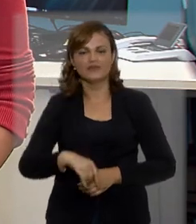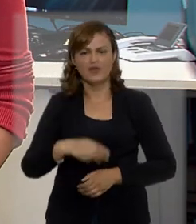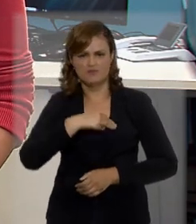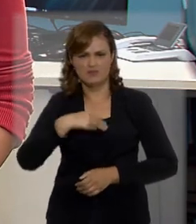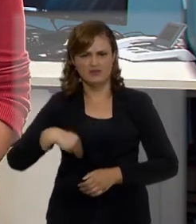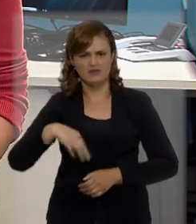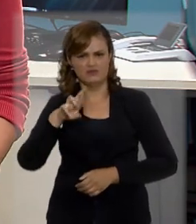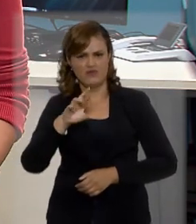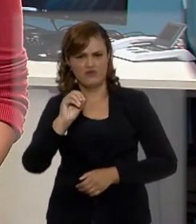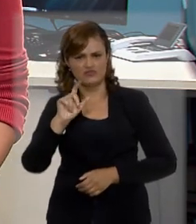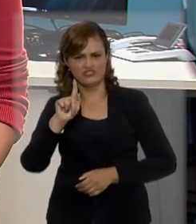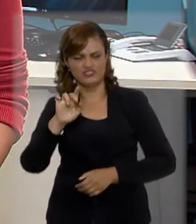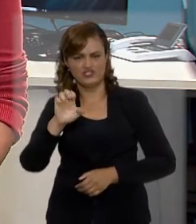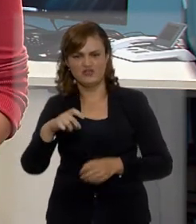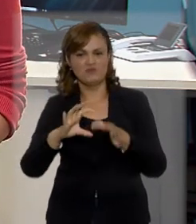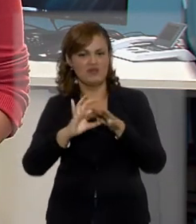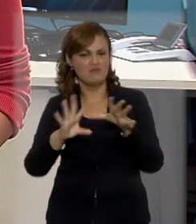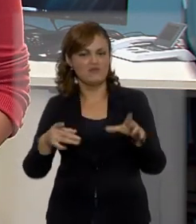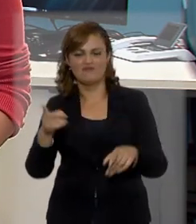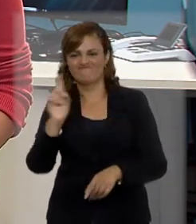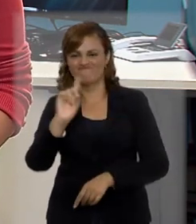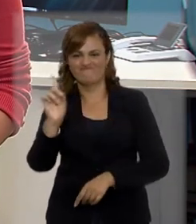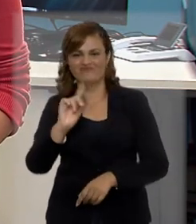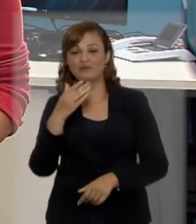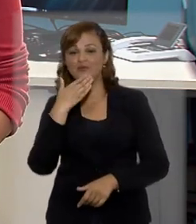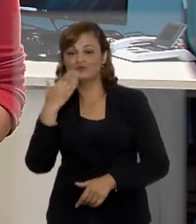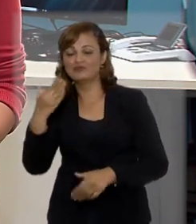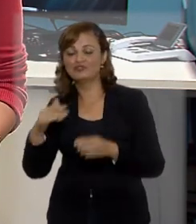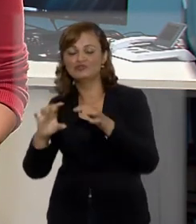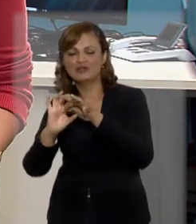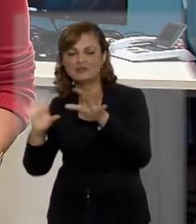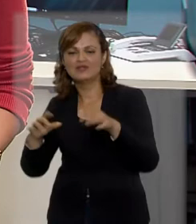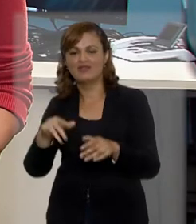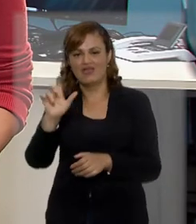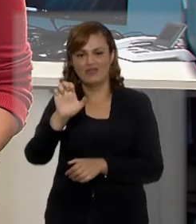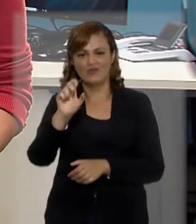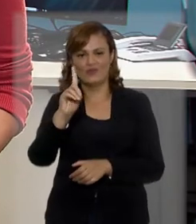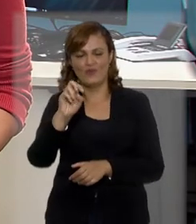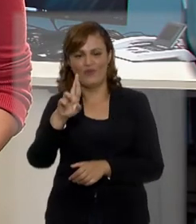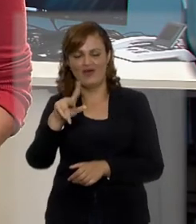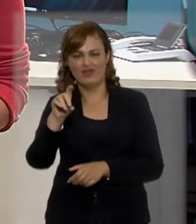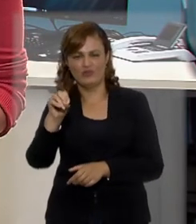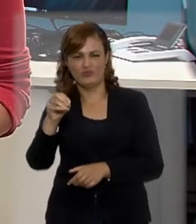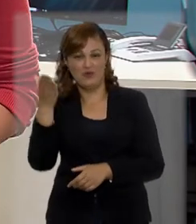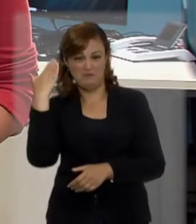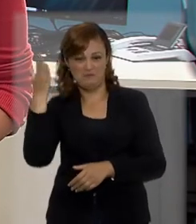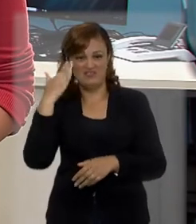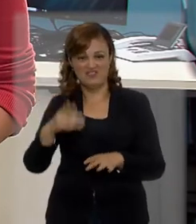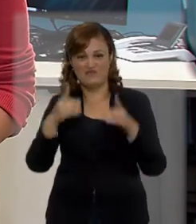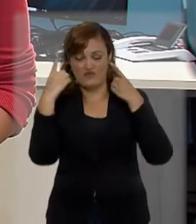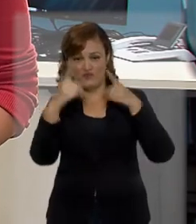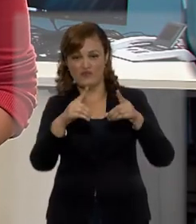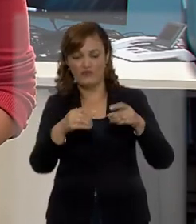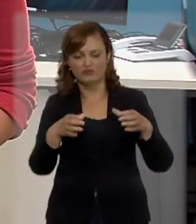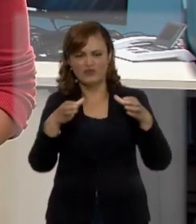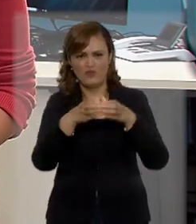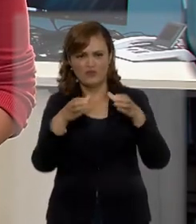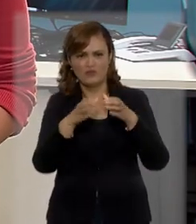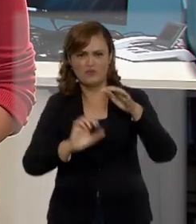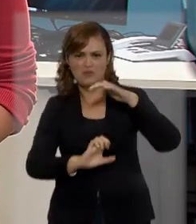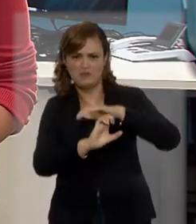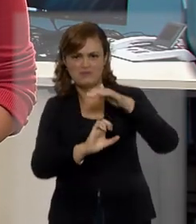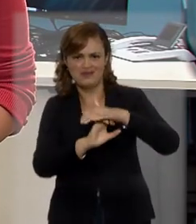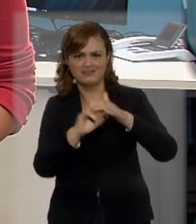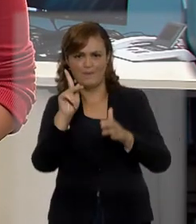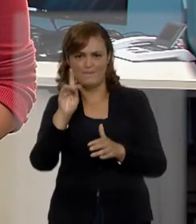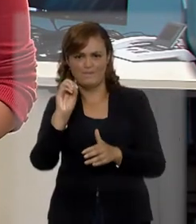Olá, o ministro Rogério Schietti Cruz negou habeas corpus que pedia salvo-conduto a Eduardo Fauzi, acusado de atacar a sede da produtora